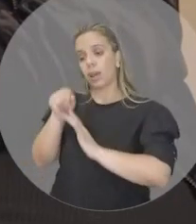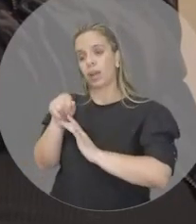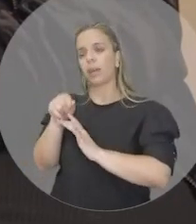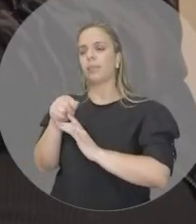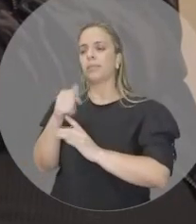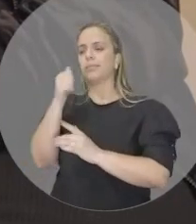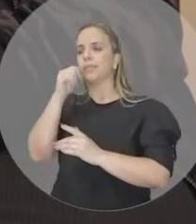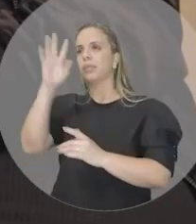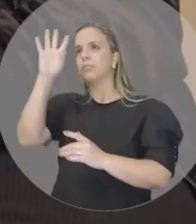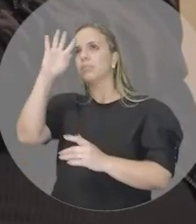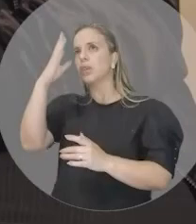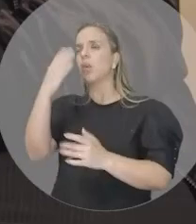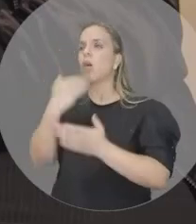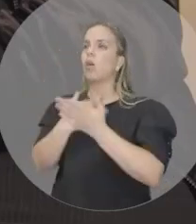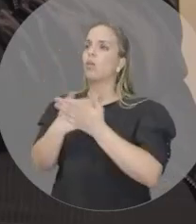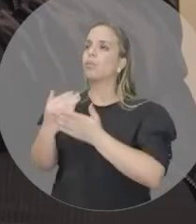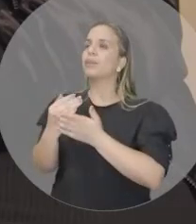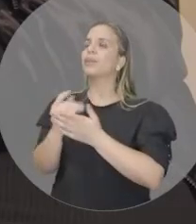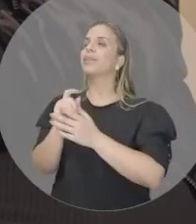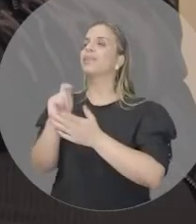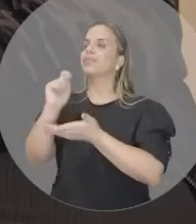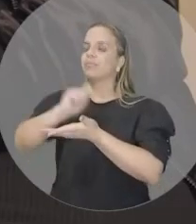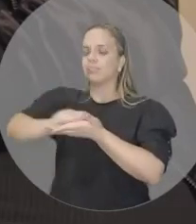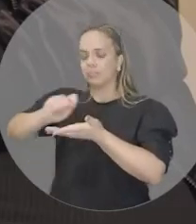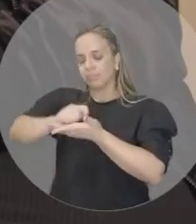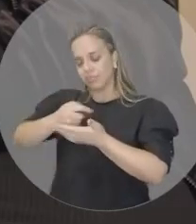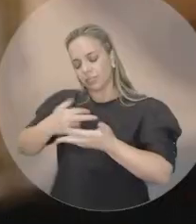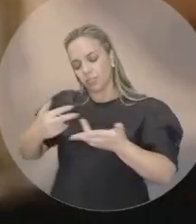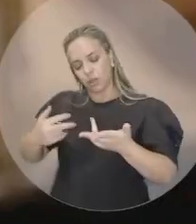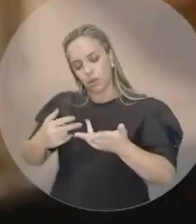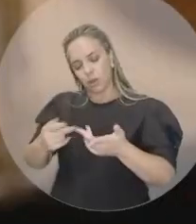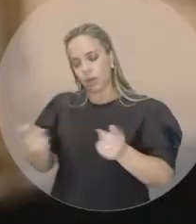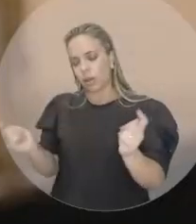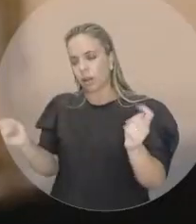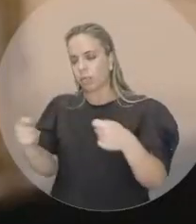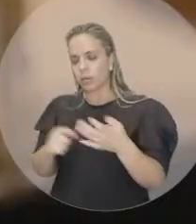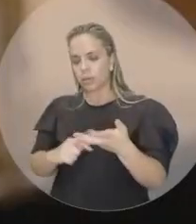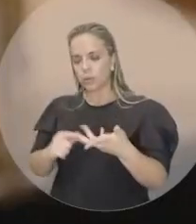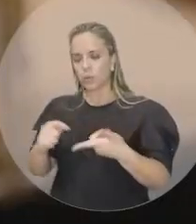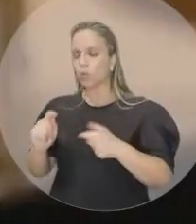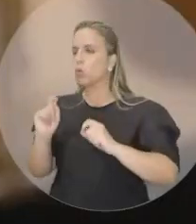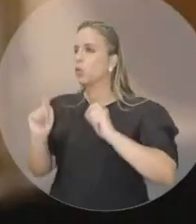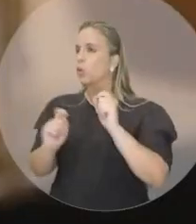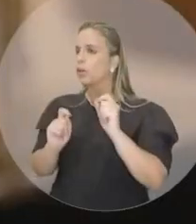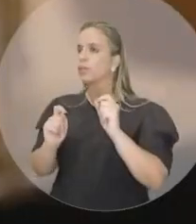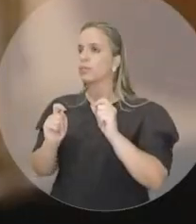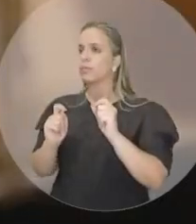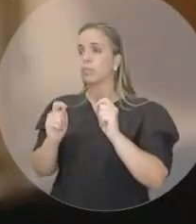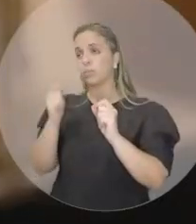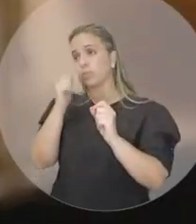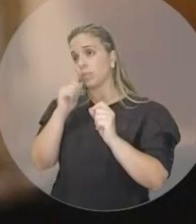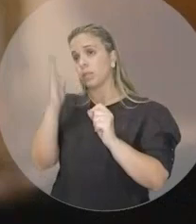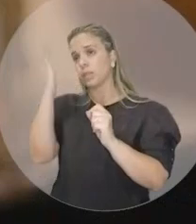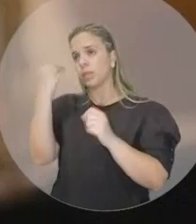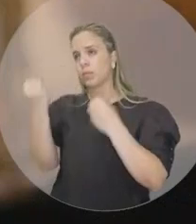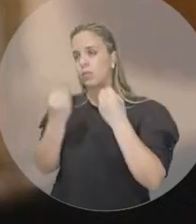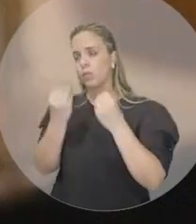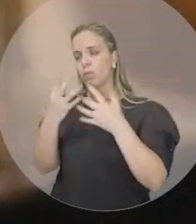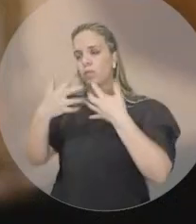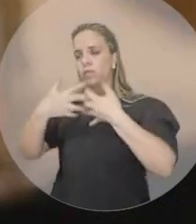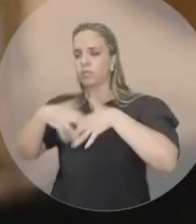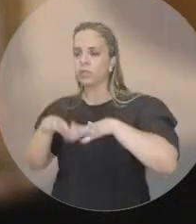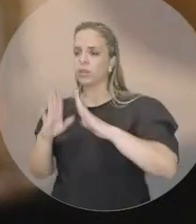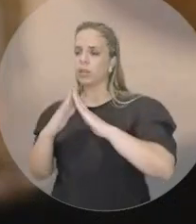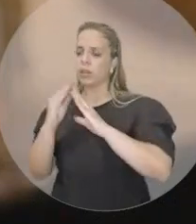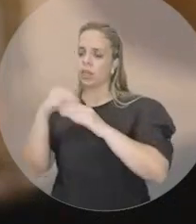leva justamente para escrever sobre esses domínios, os domínios do espaço interior, tanto